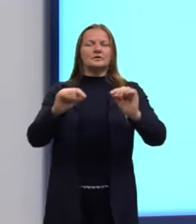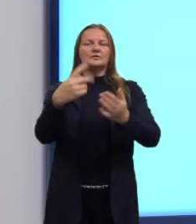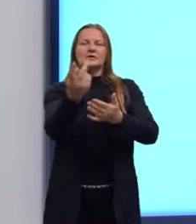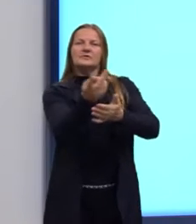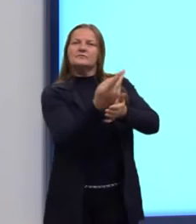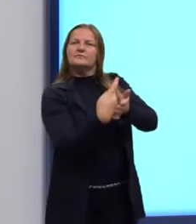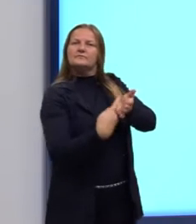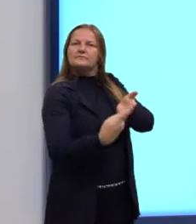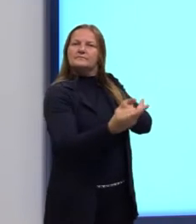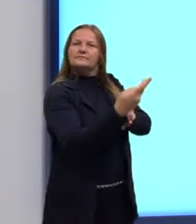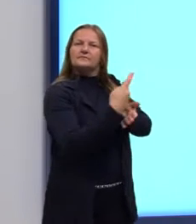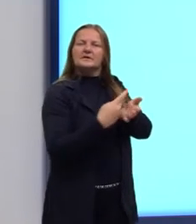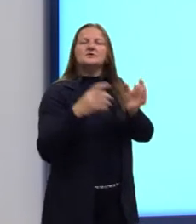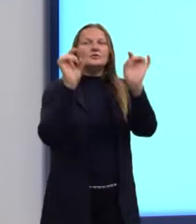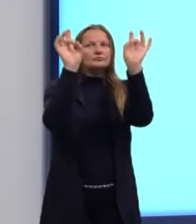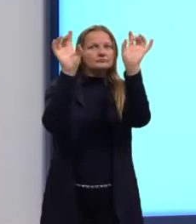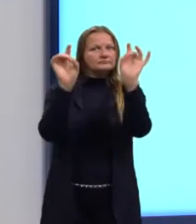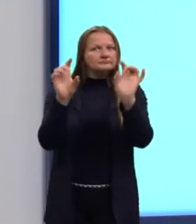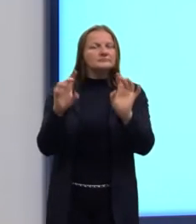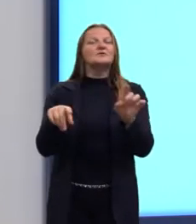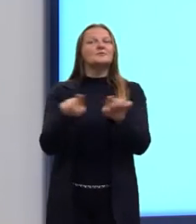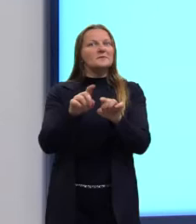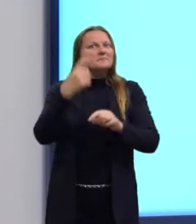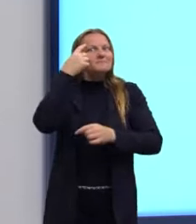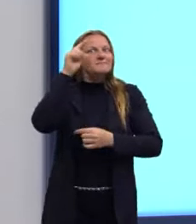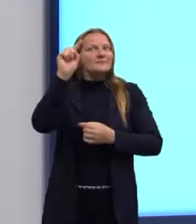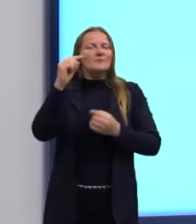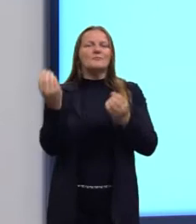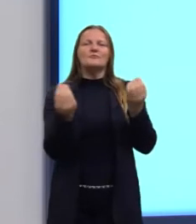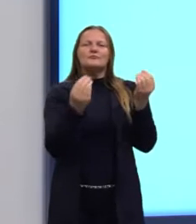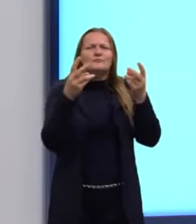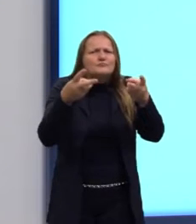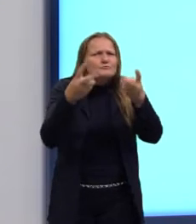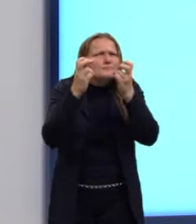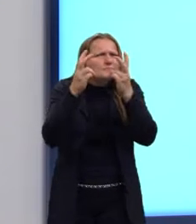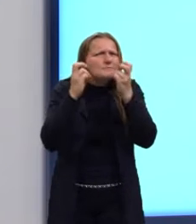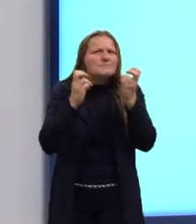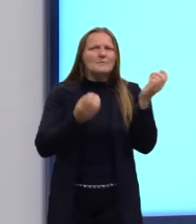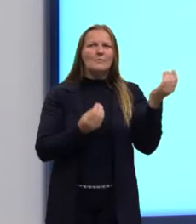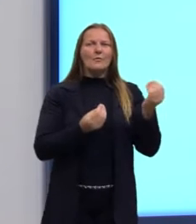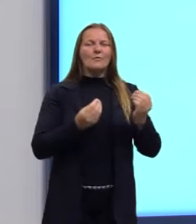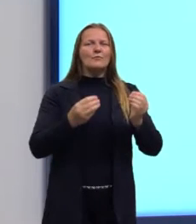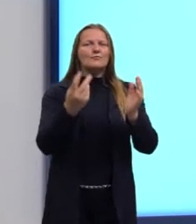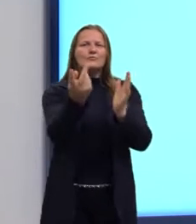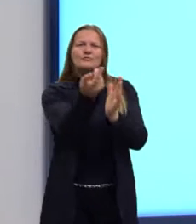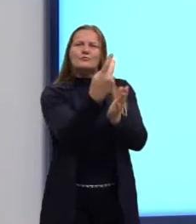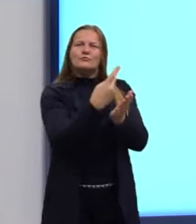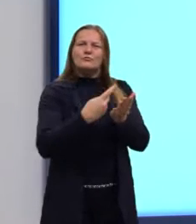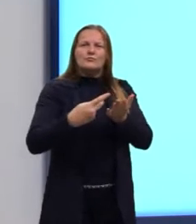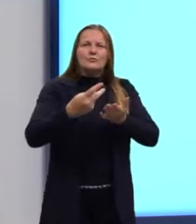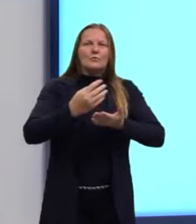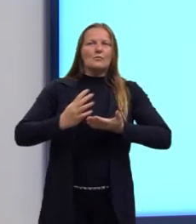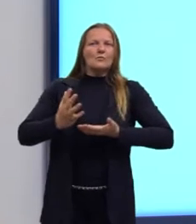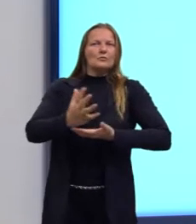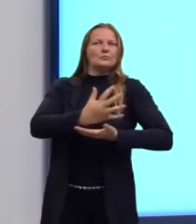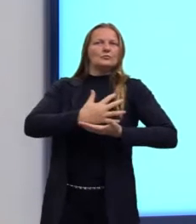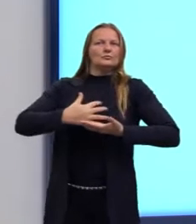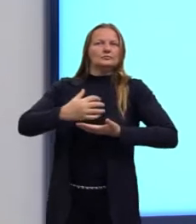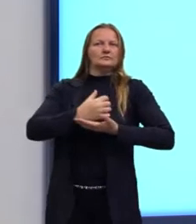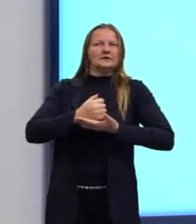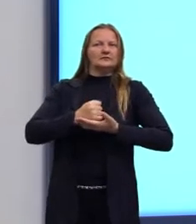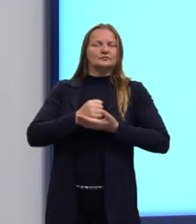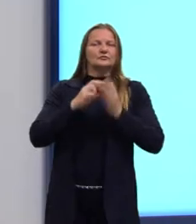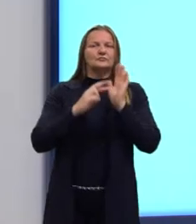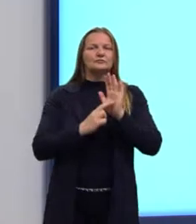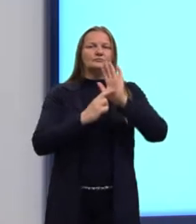mais específicos mas a ideia que nós vamos observar é como esses dados esses elementos eles estão